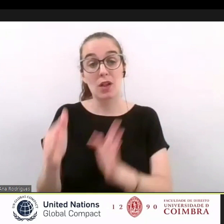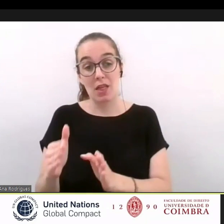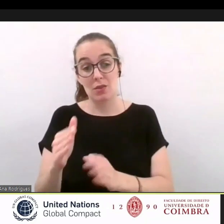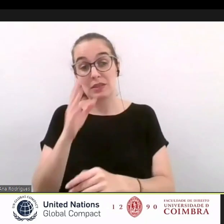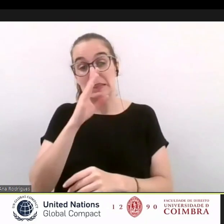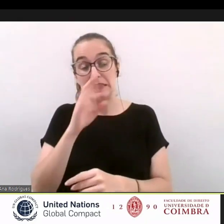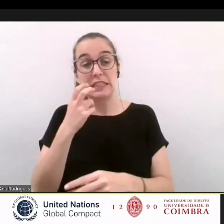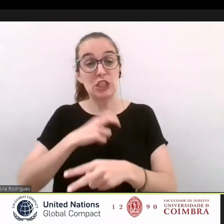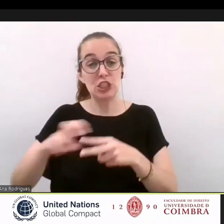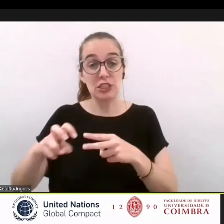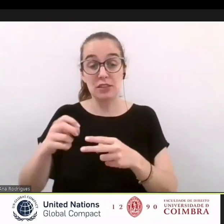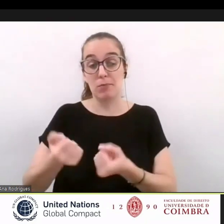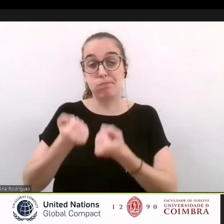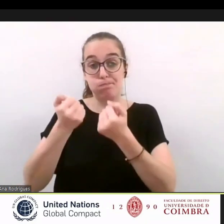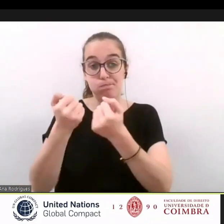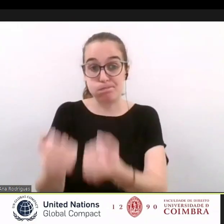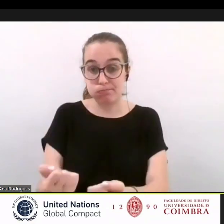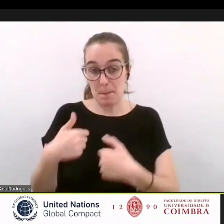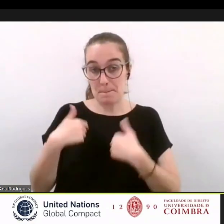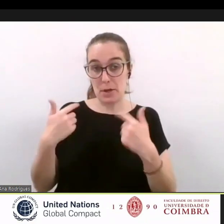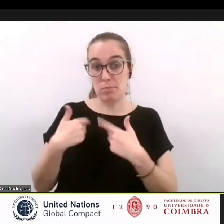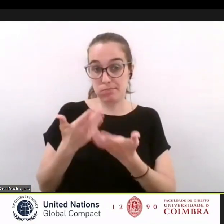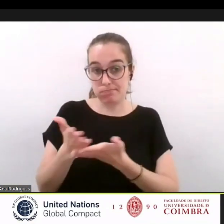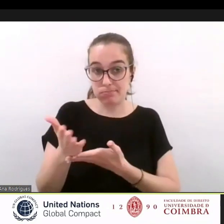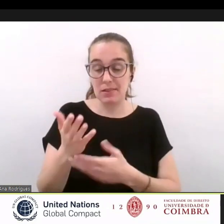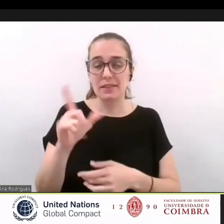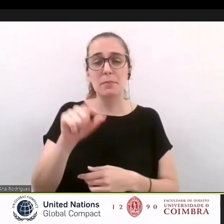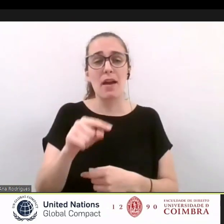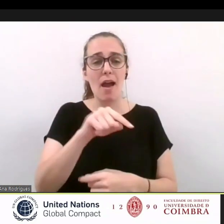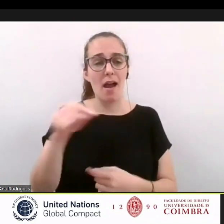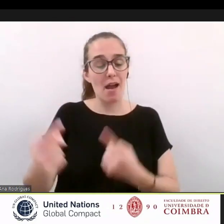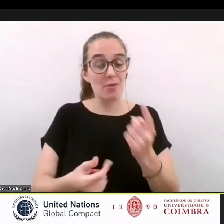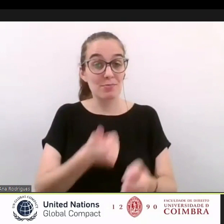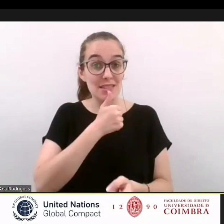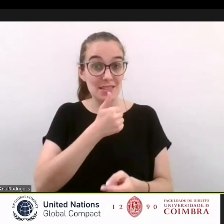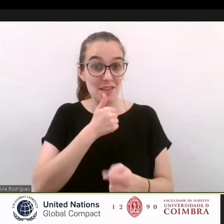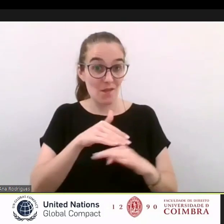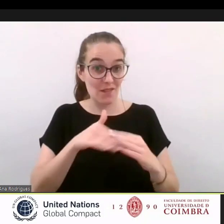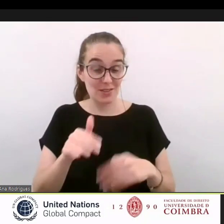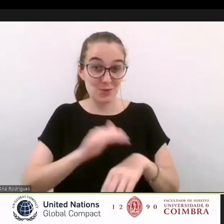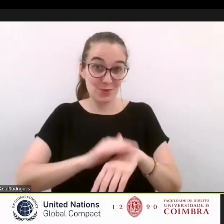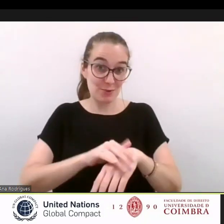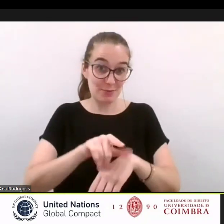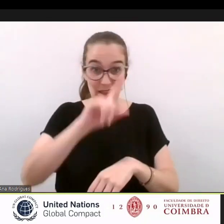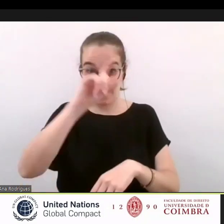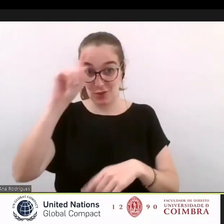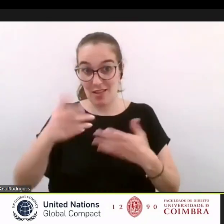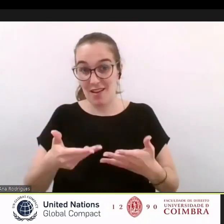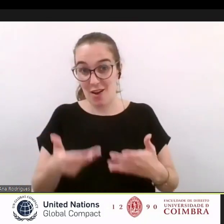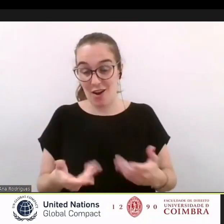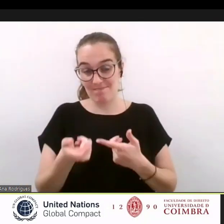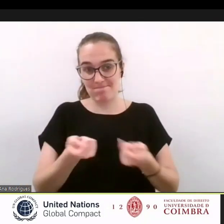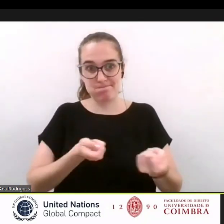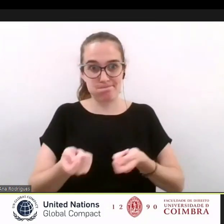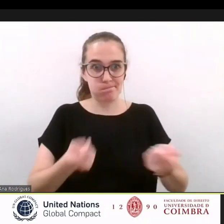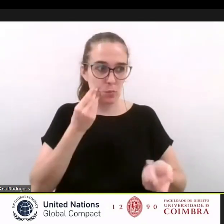autossuficiência energética e as decisões que são tomadas em função desta dificuldade que nós estamos a ter de gerir